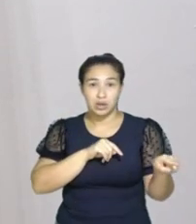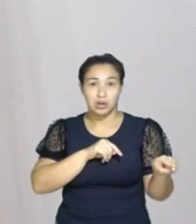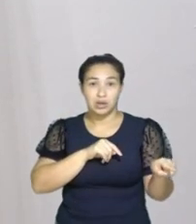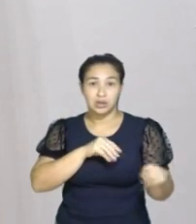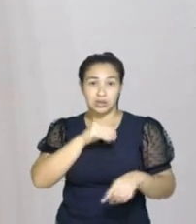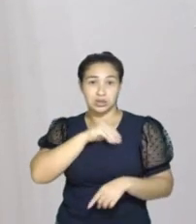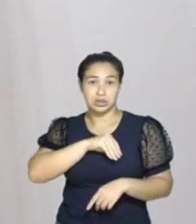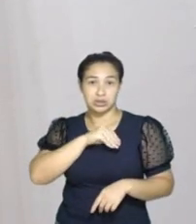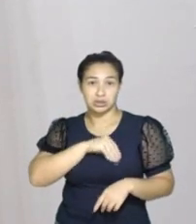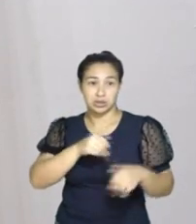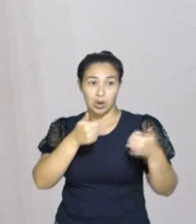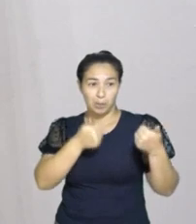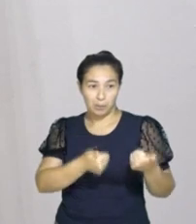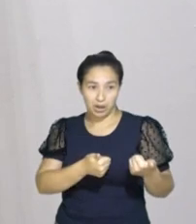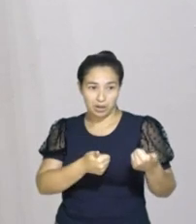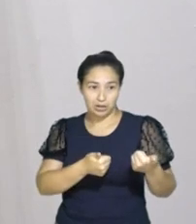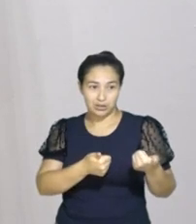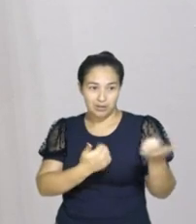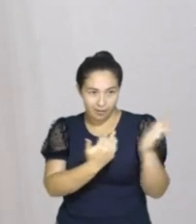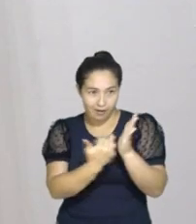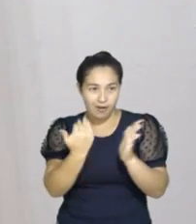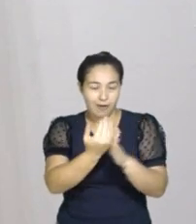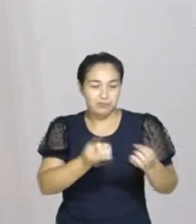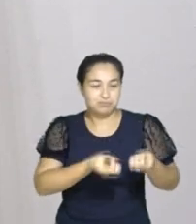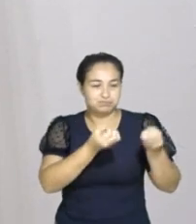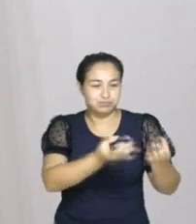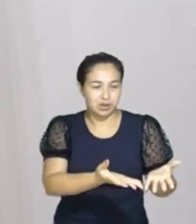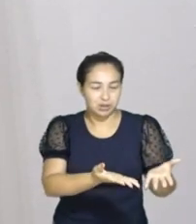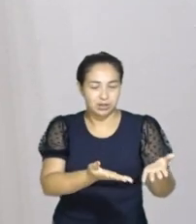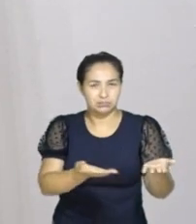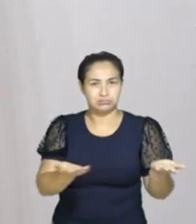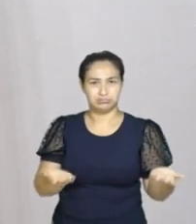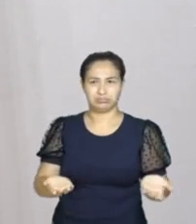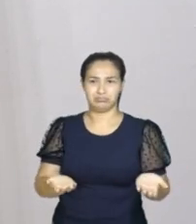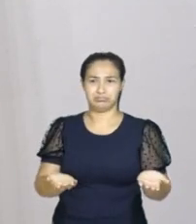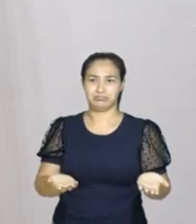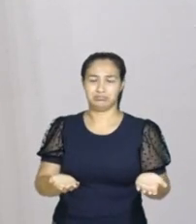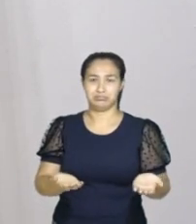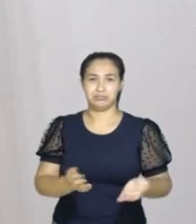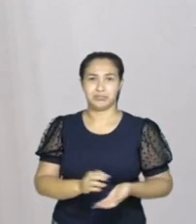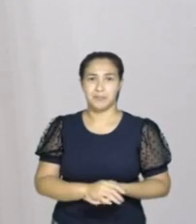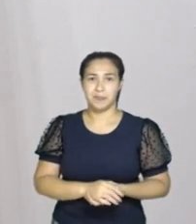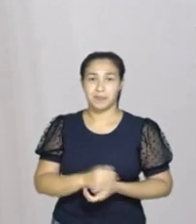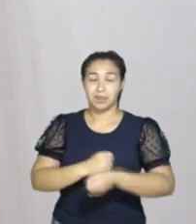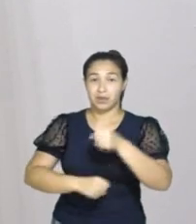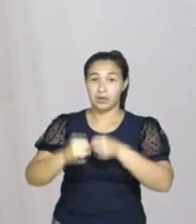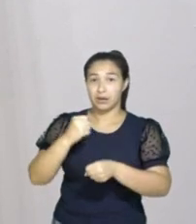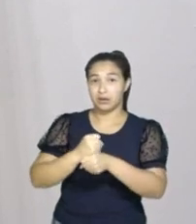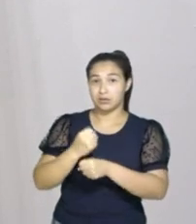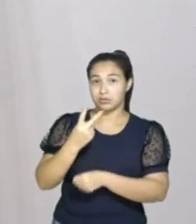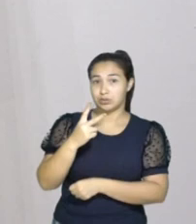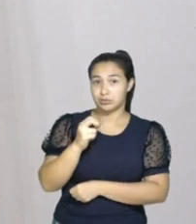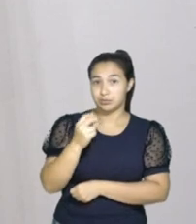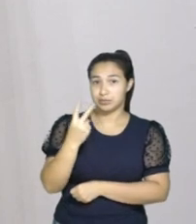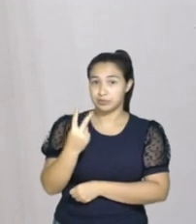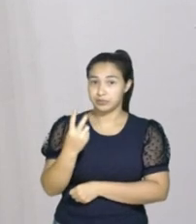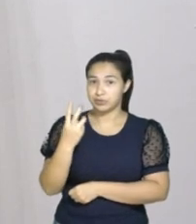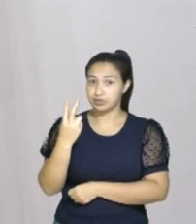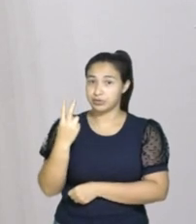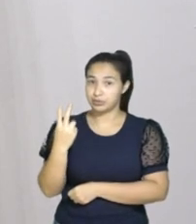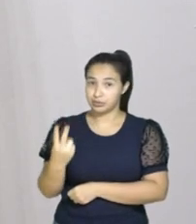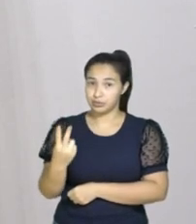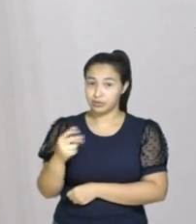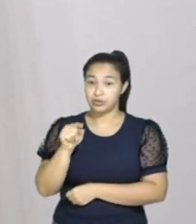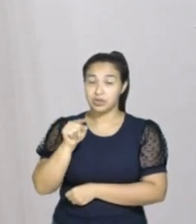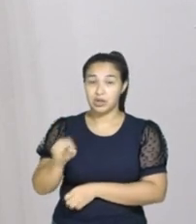não foi para quem ganhava mal foi para ganhar ganhava bem no ano passado as concessões e gratificações